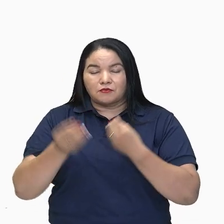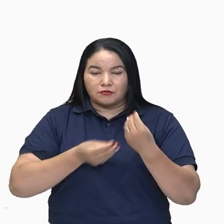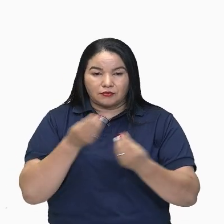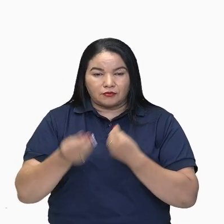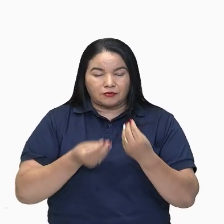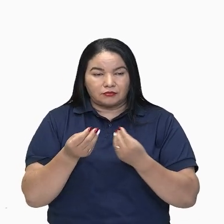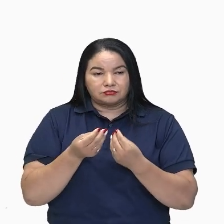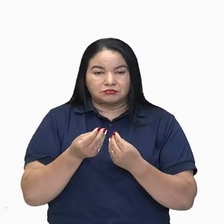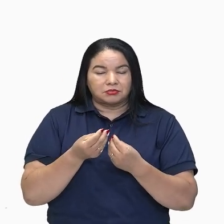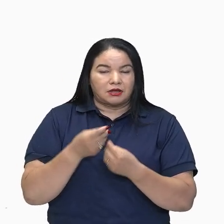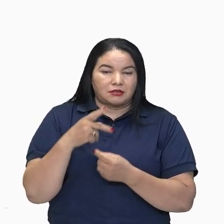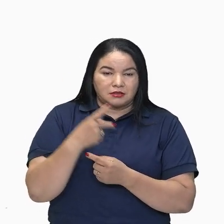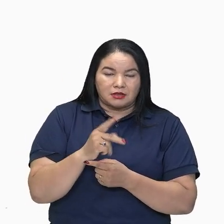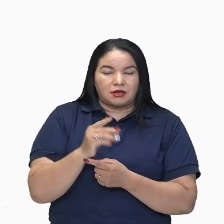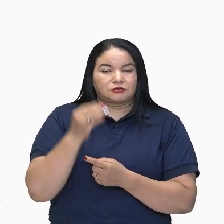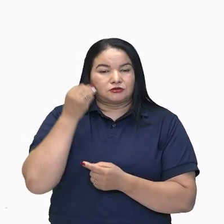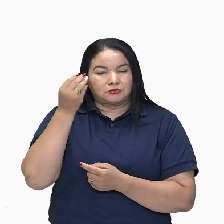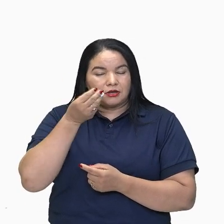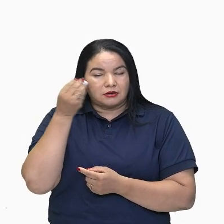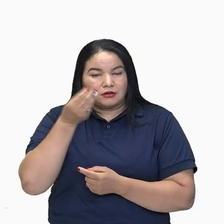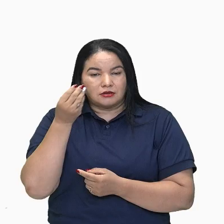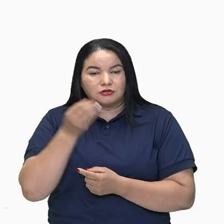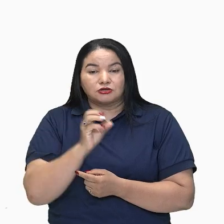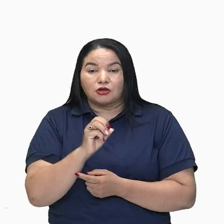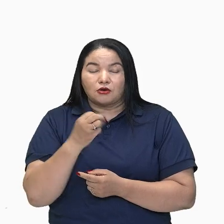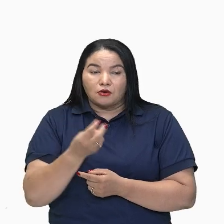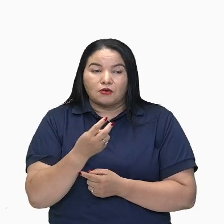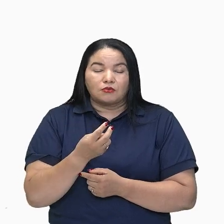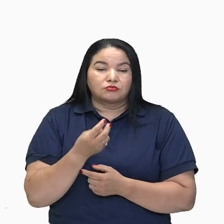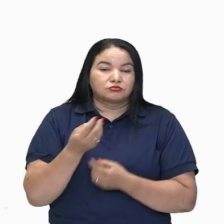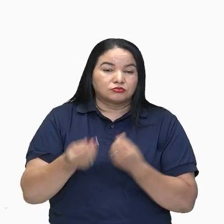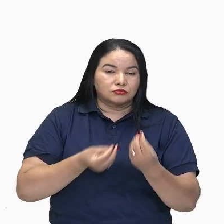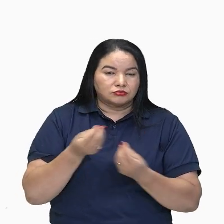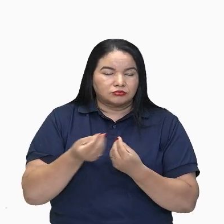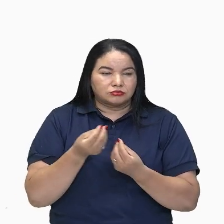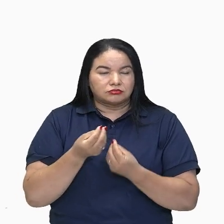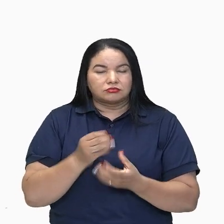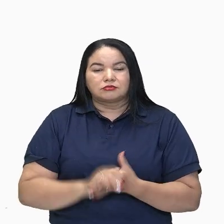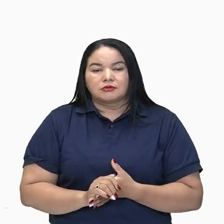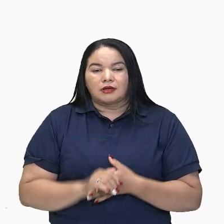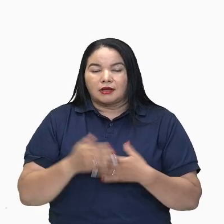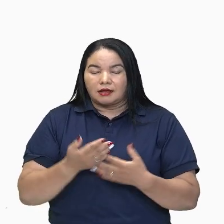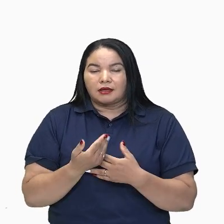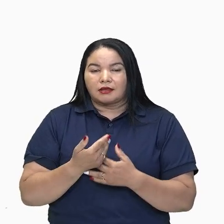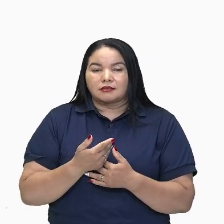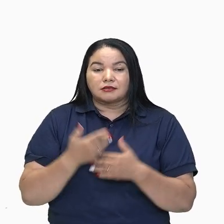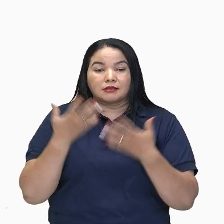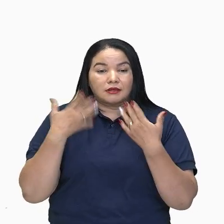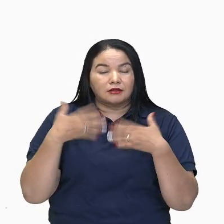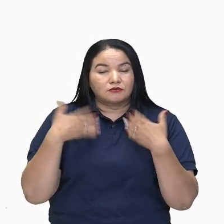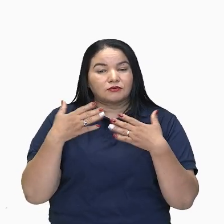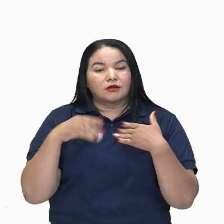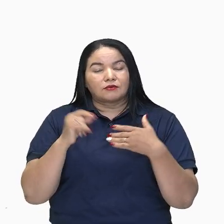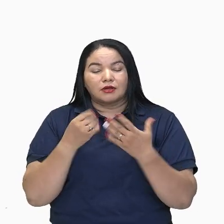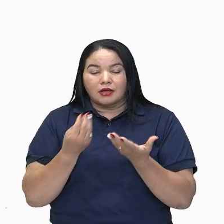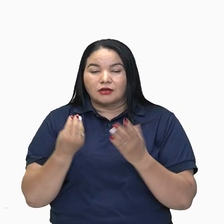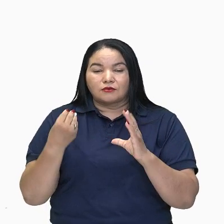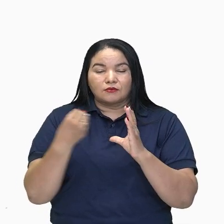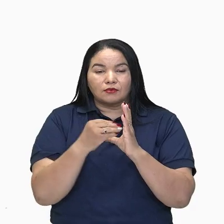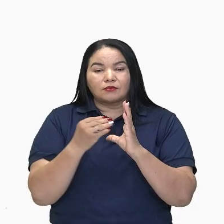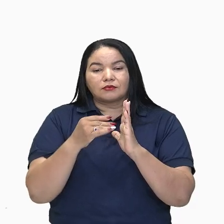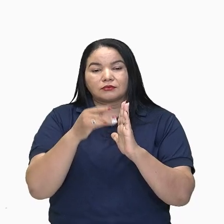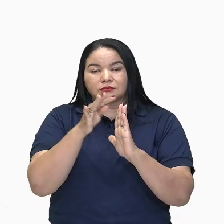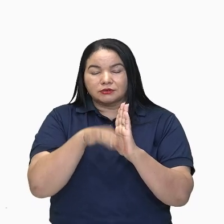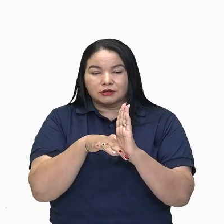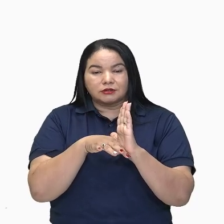suas experiências, com as suas impressões. Então, claro que é natural que ela coloque nesse texto esse ponto de vista, as